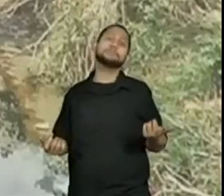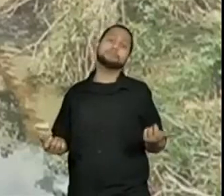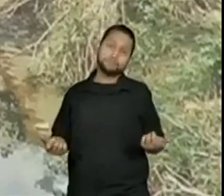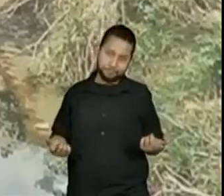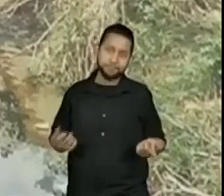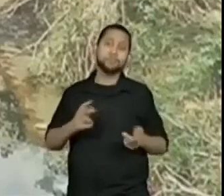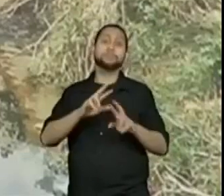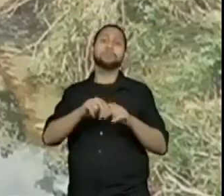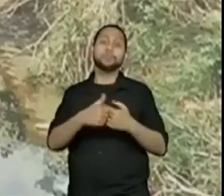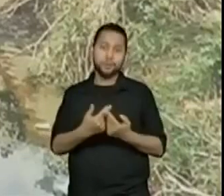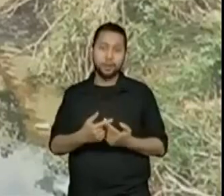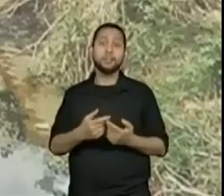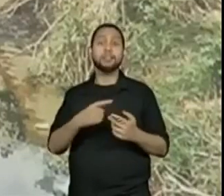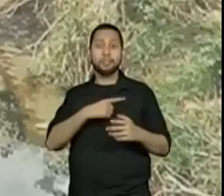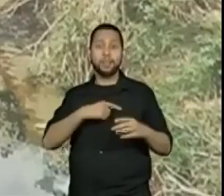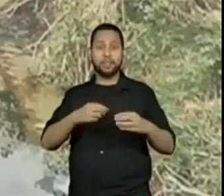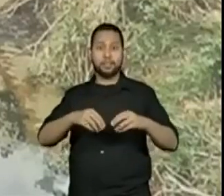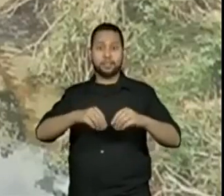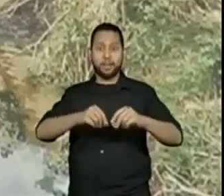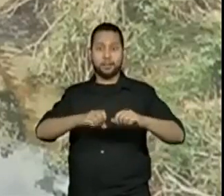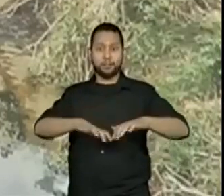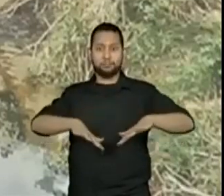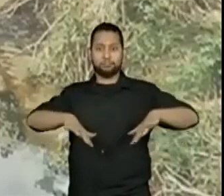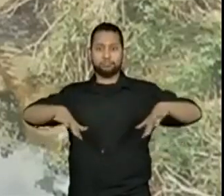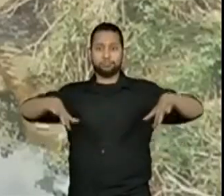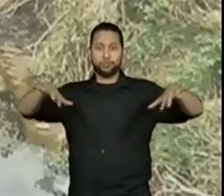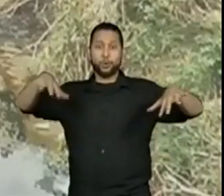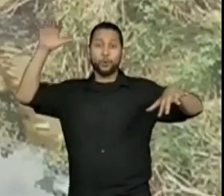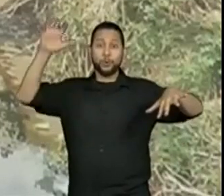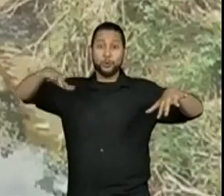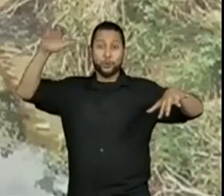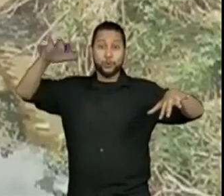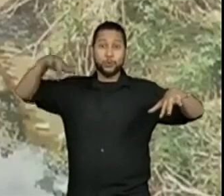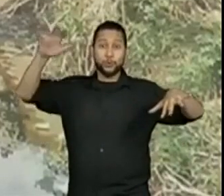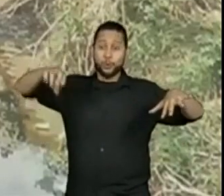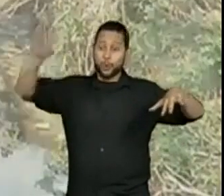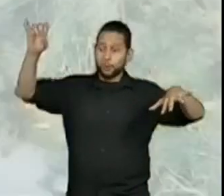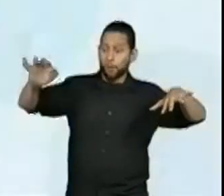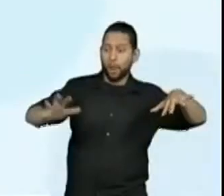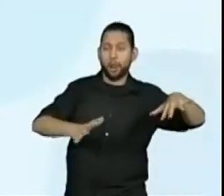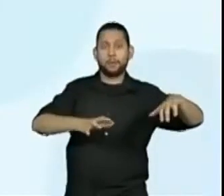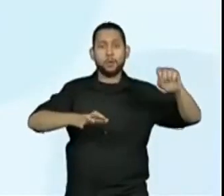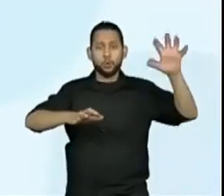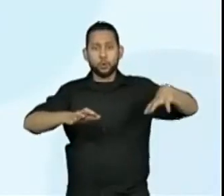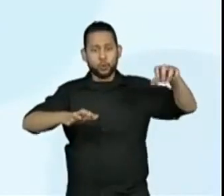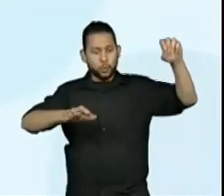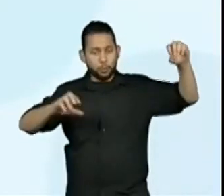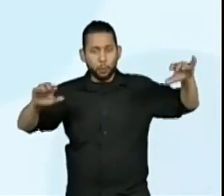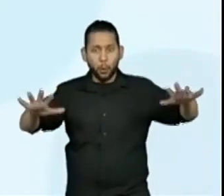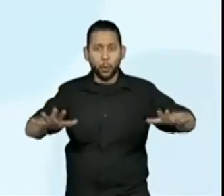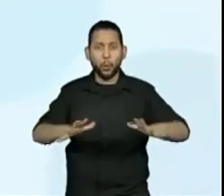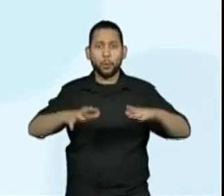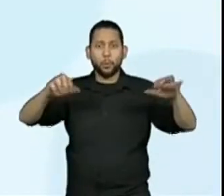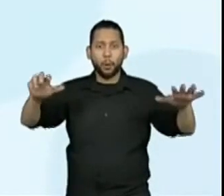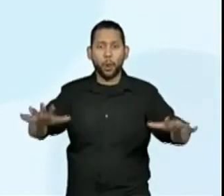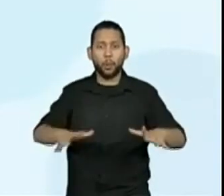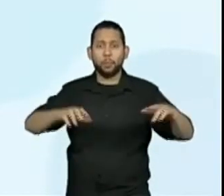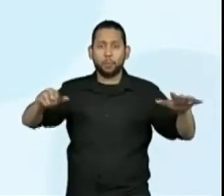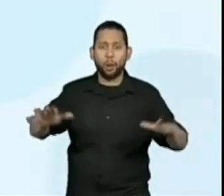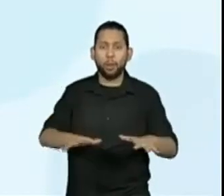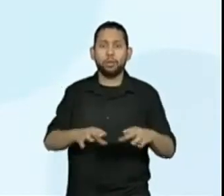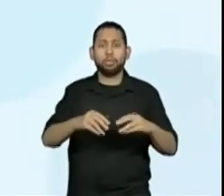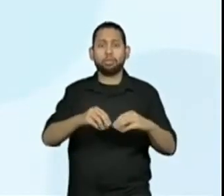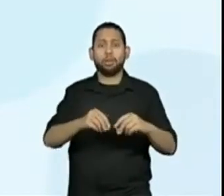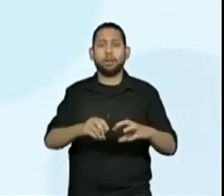Através da chuva, não é? Através de uma vazão do rio que não foi o quê? Amenizada, que não foi